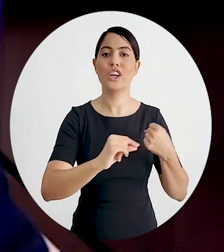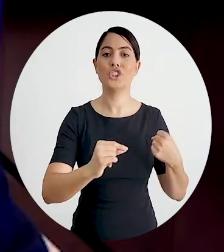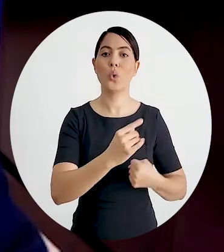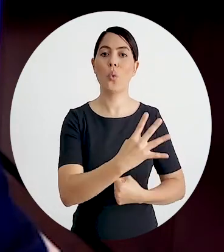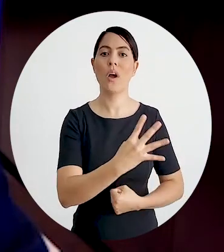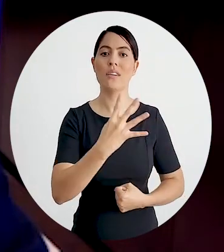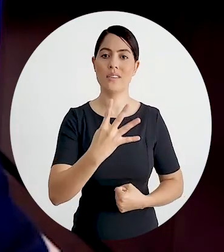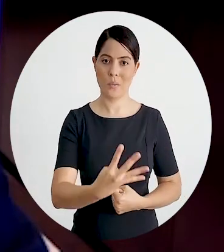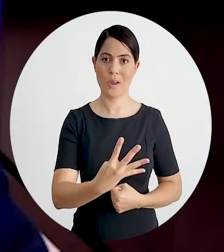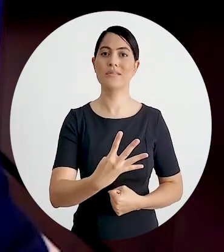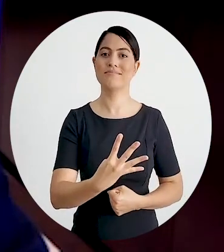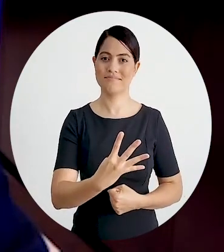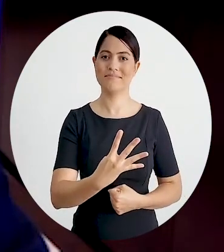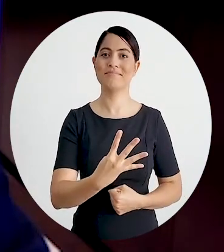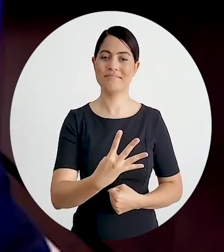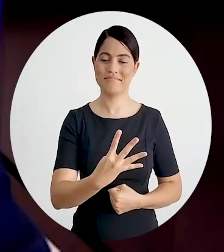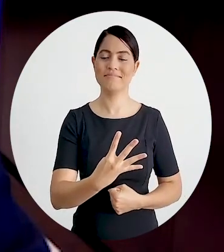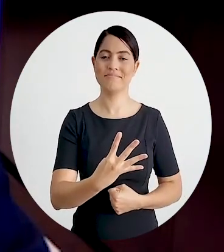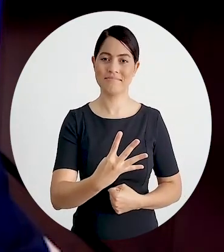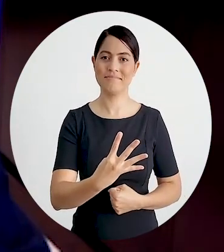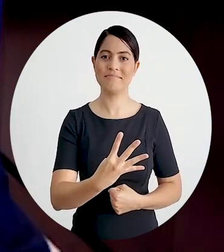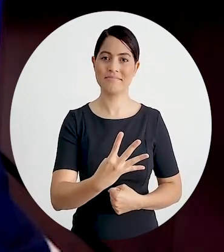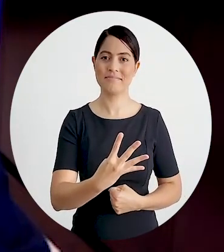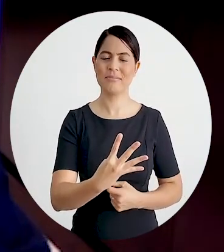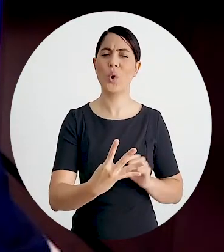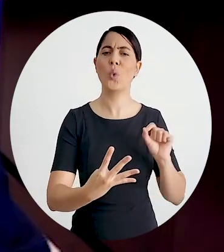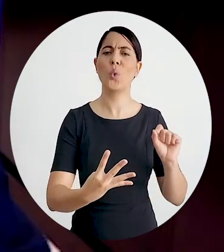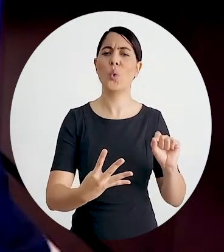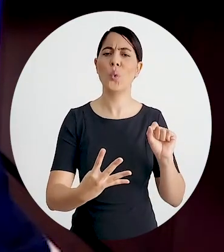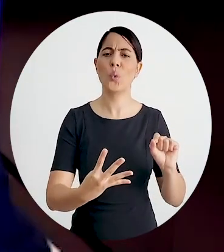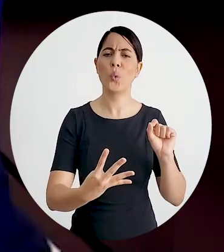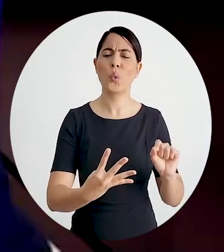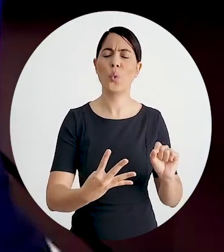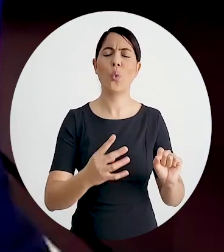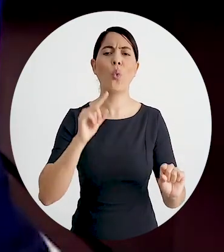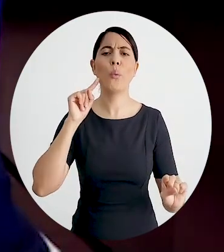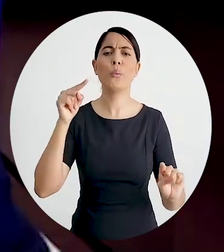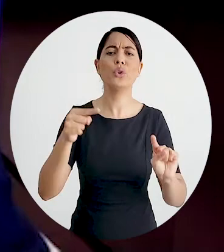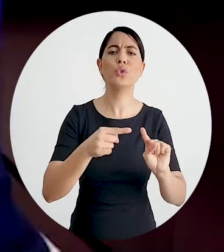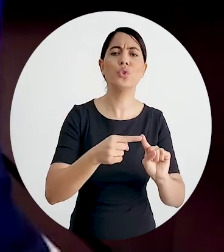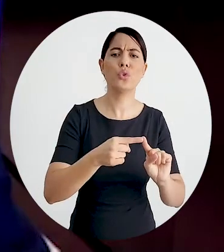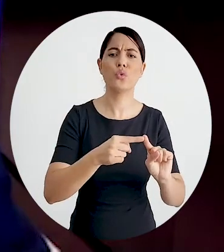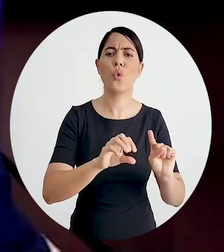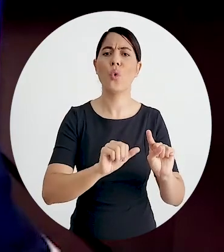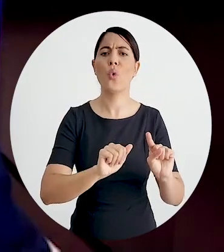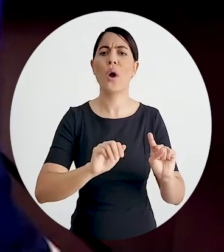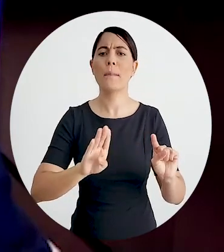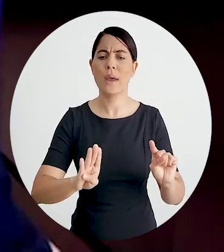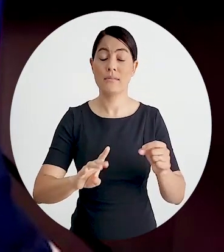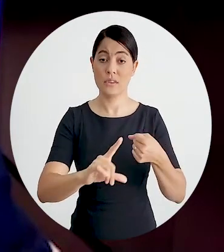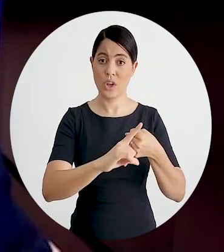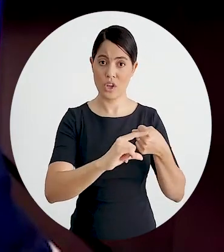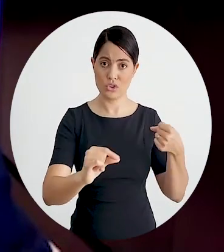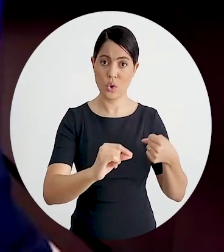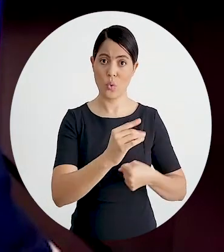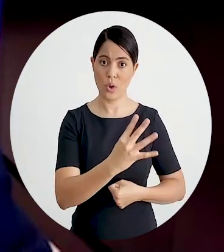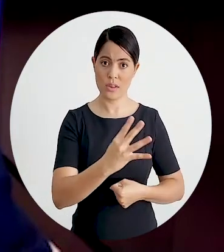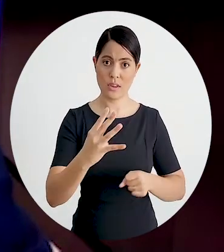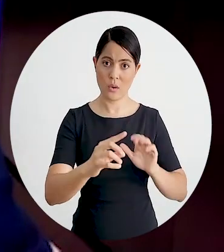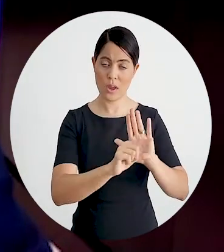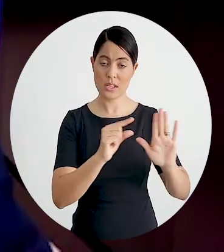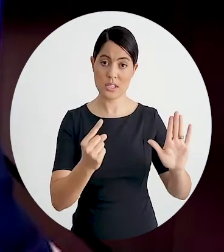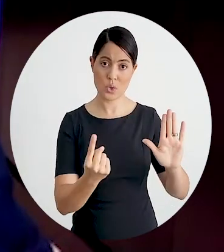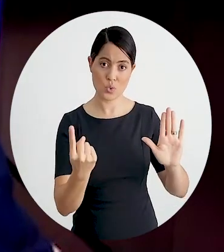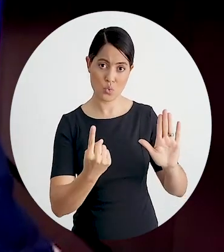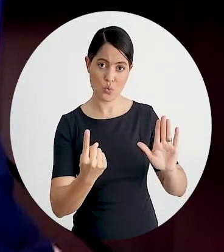seu artigo 44 que qual é a finalidade da OAB. Artigo 44, inciso